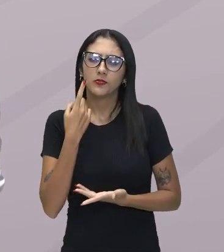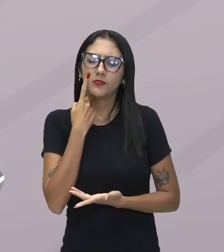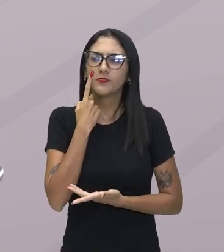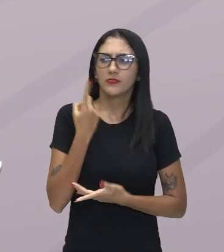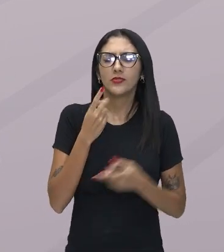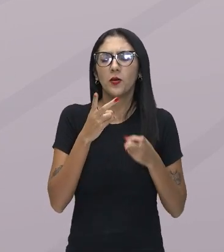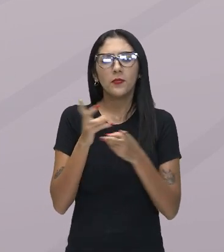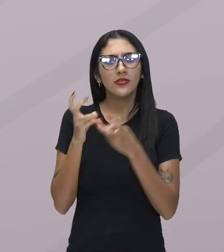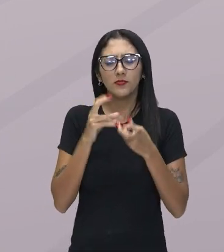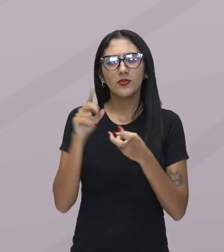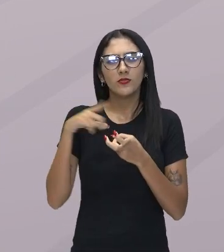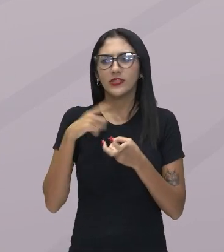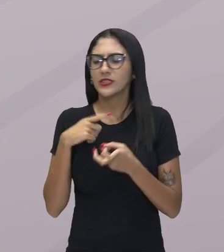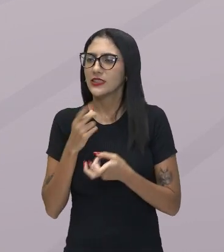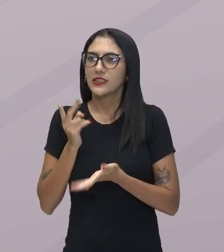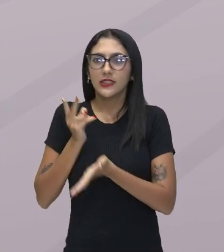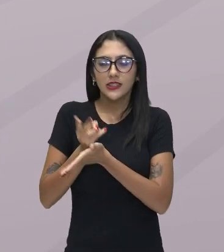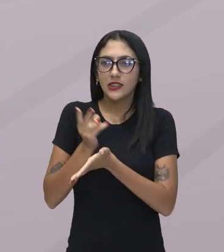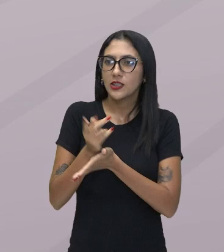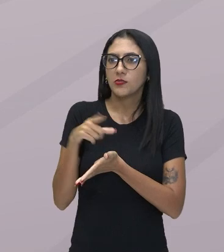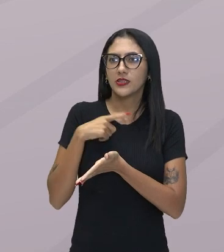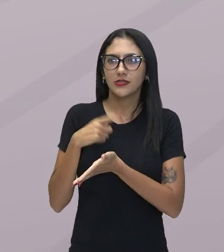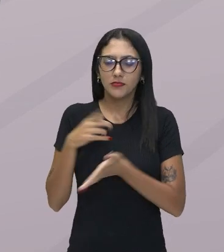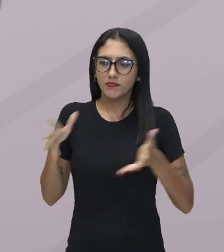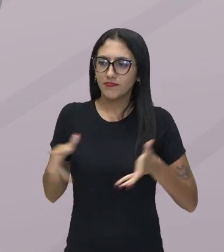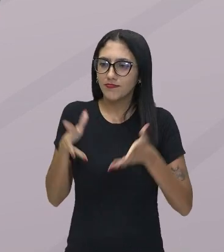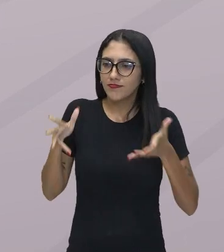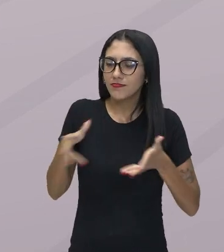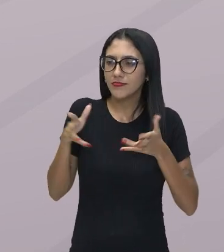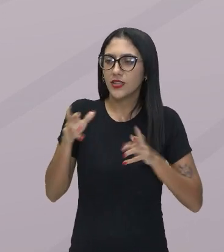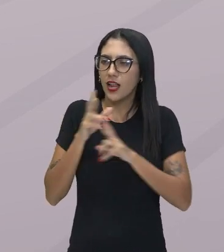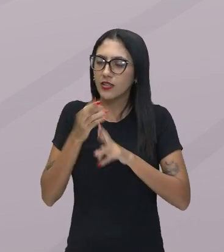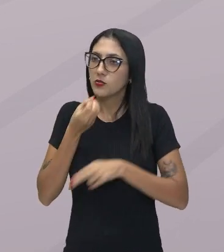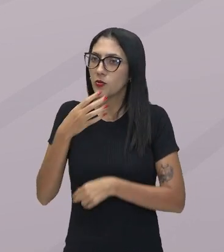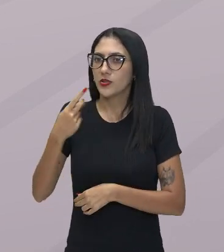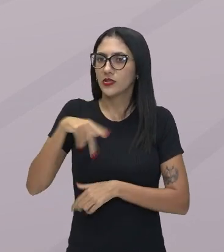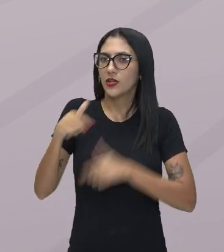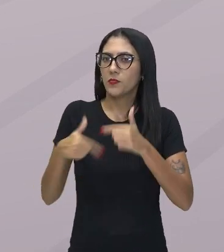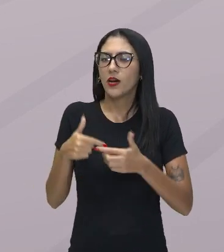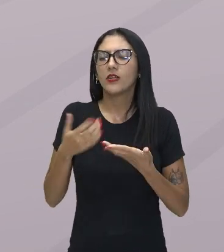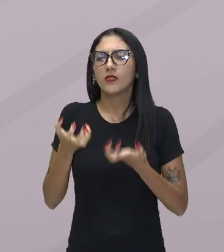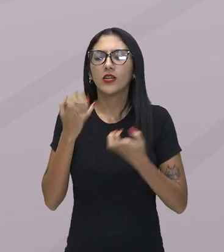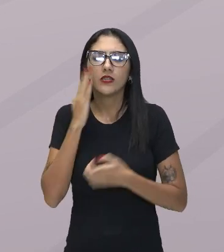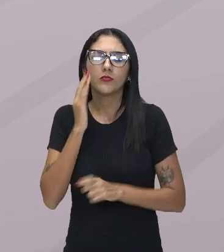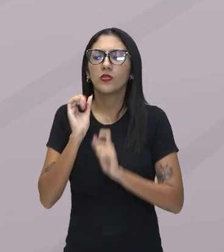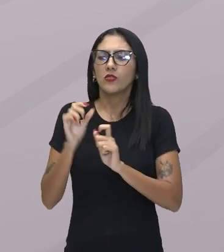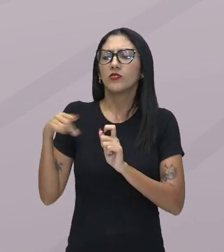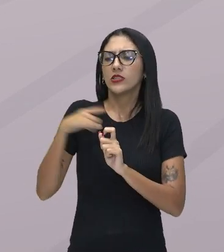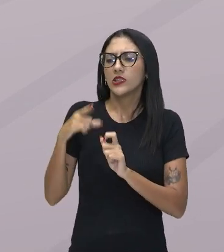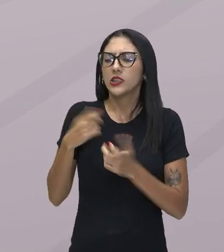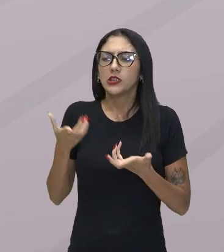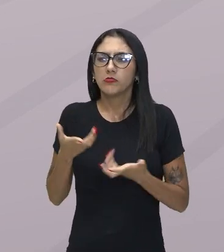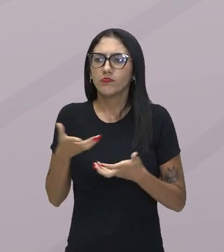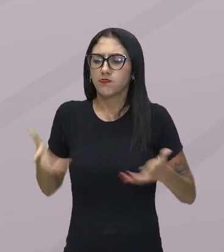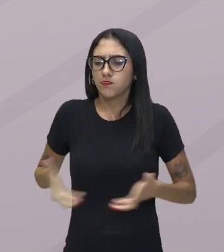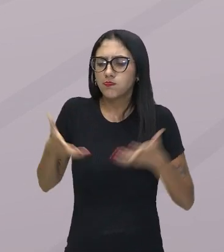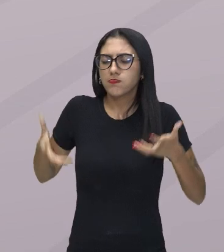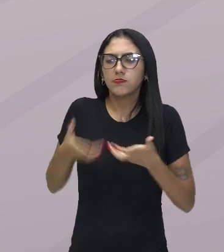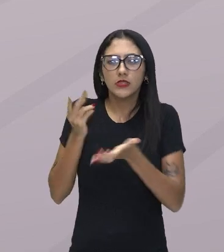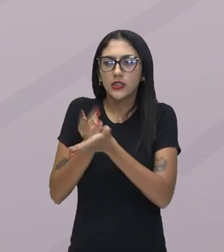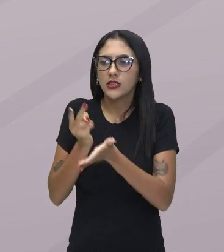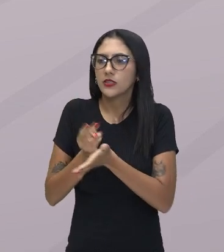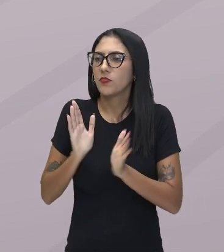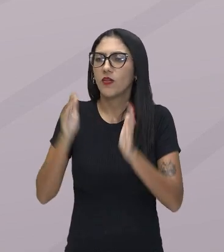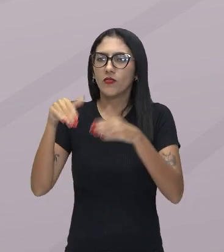que você está cada vez mais envolvido aqui com o seu negócio, né? E eu queria saber o que tem te motivado a se engajar tanto no empreendedorismo,